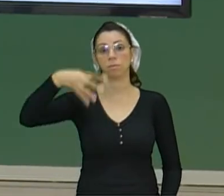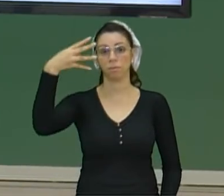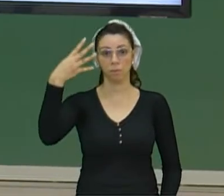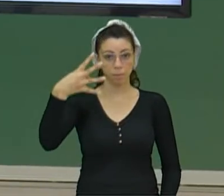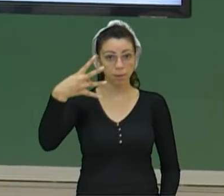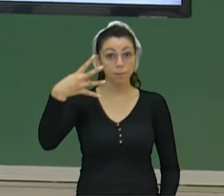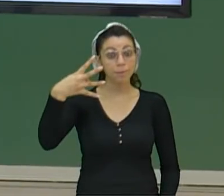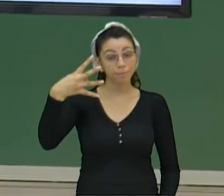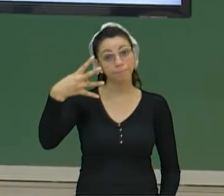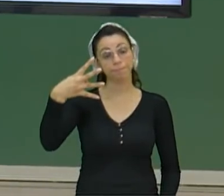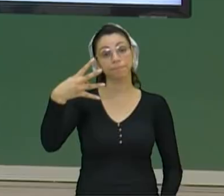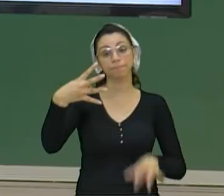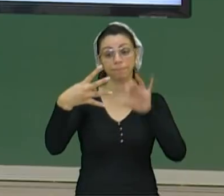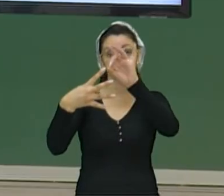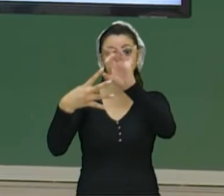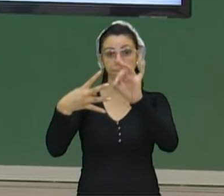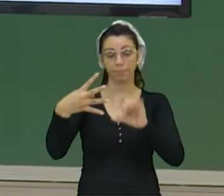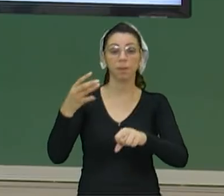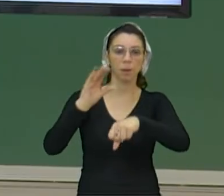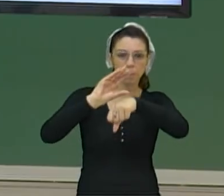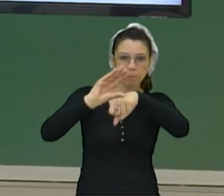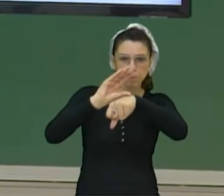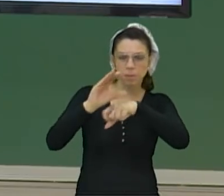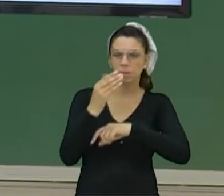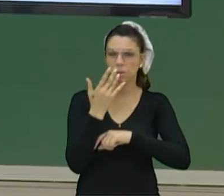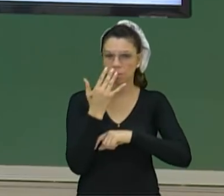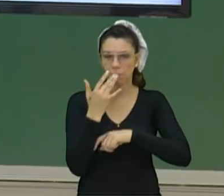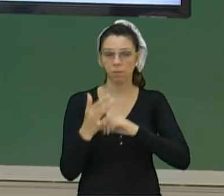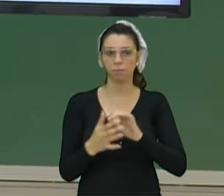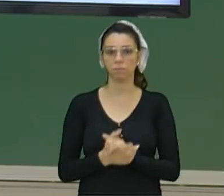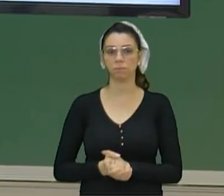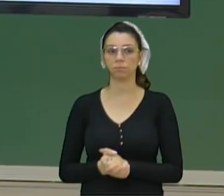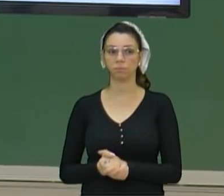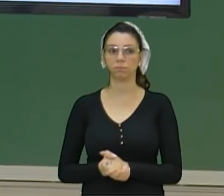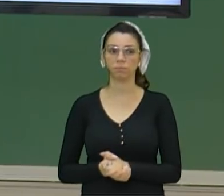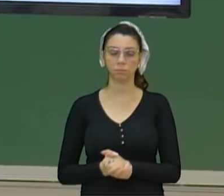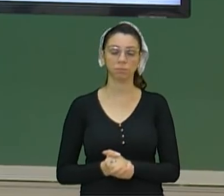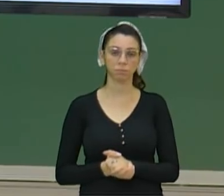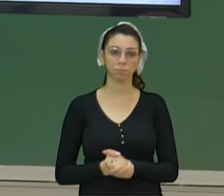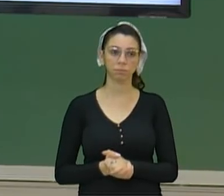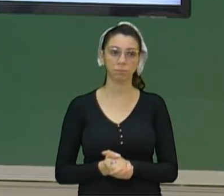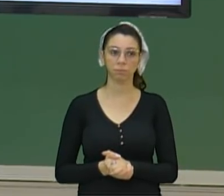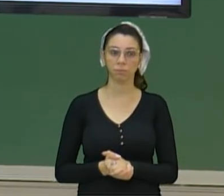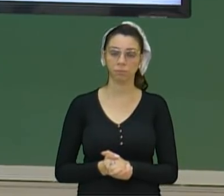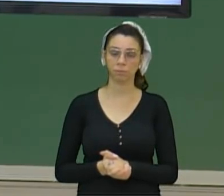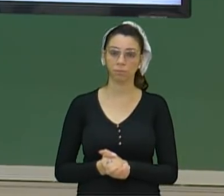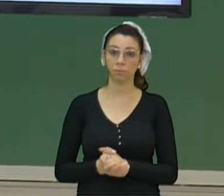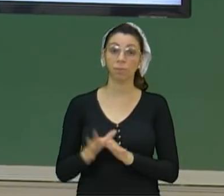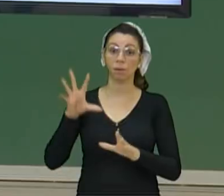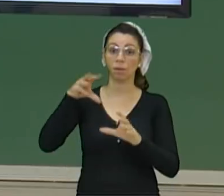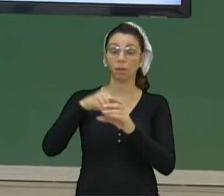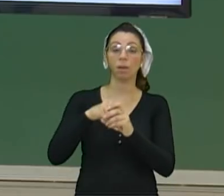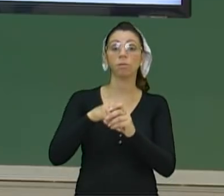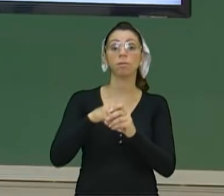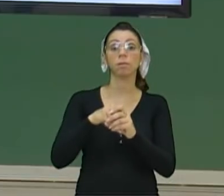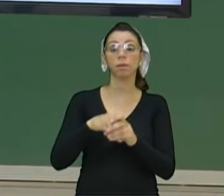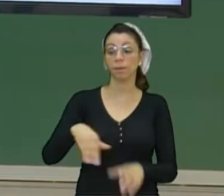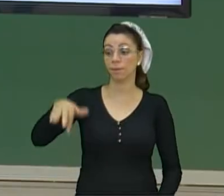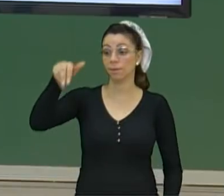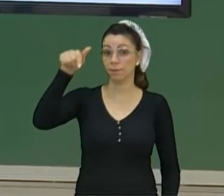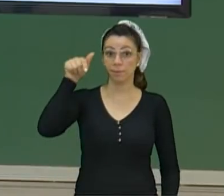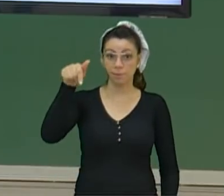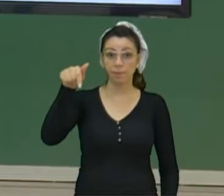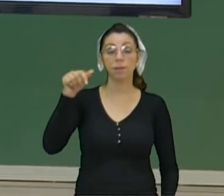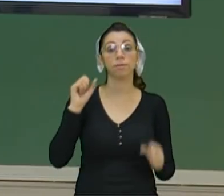de aços, que são esses cinzas aqui. São 4 de aços. E dentre os 7 possíveis ali que eu